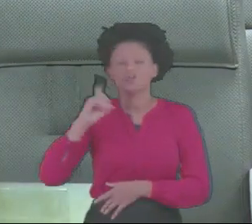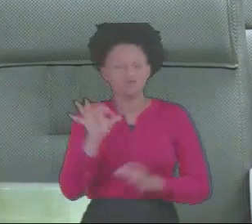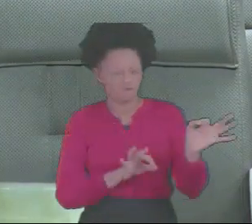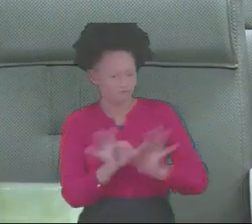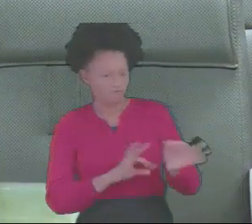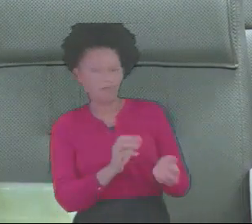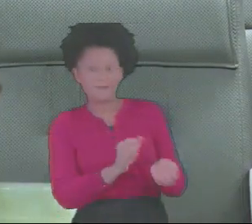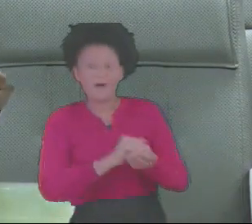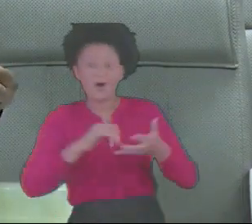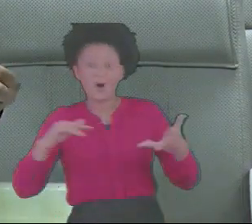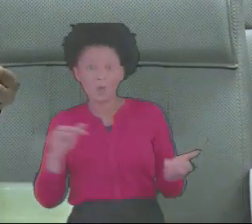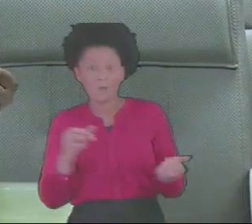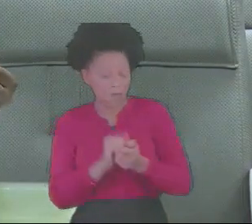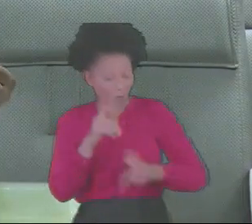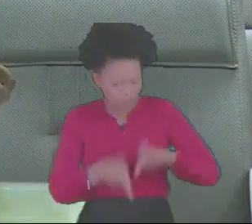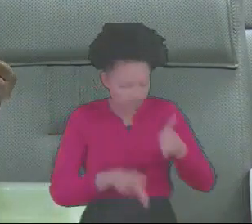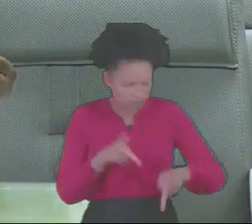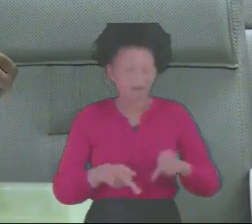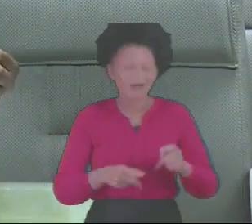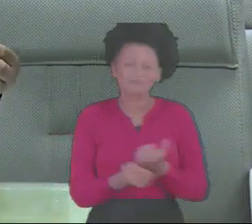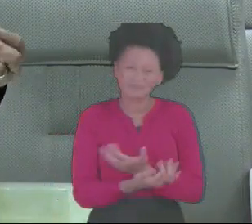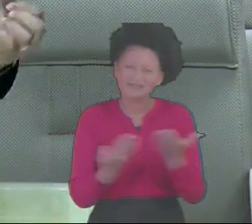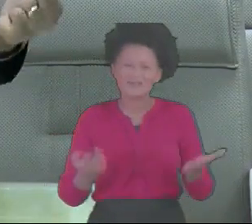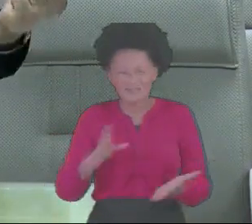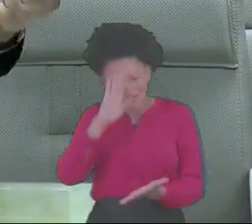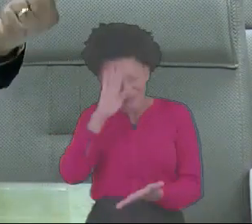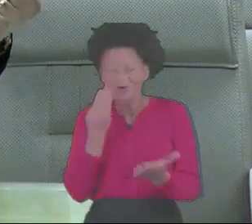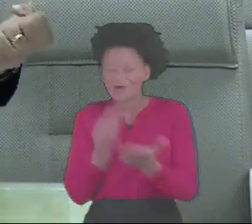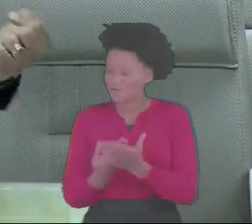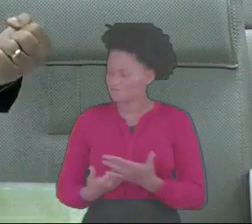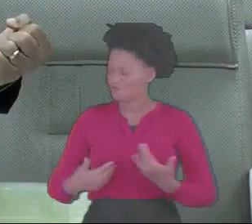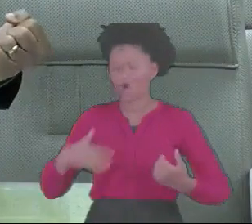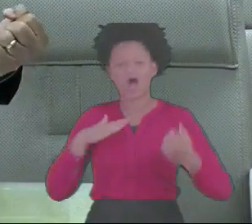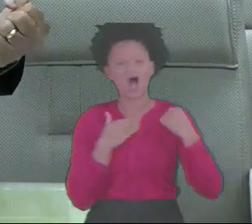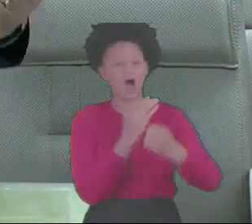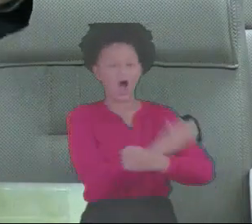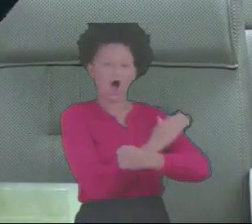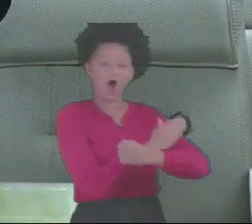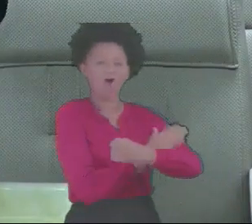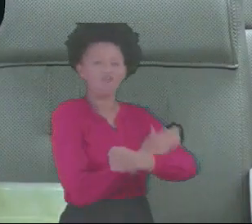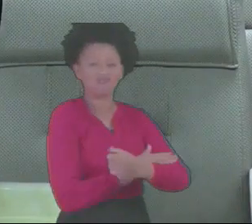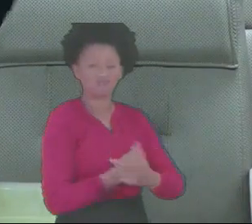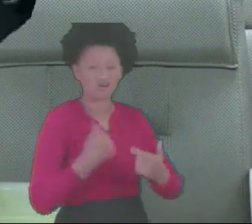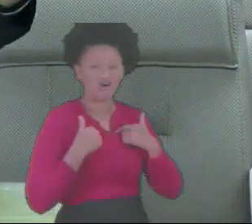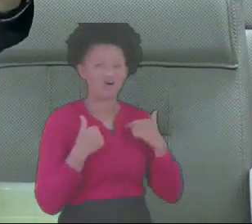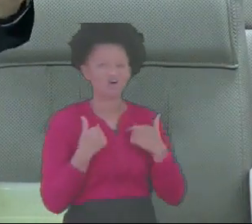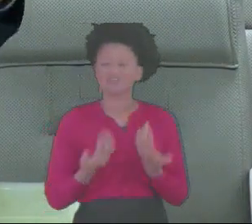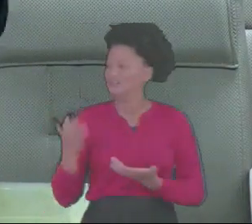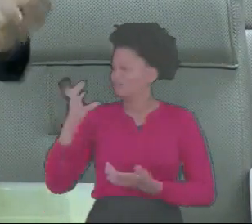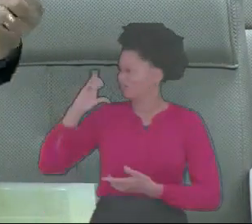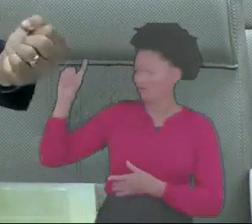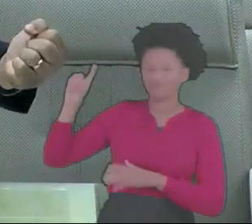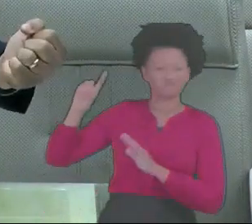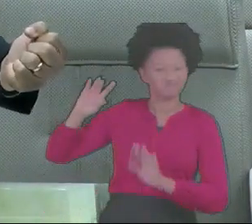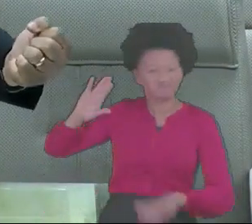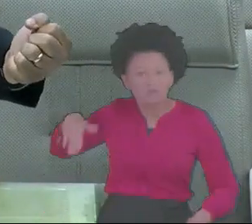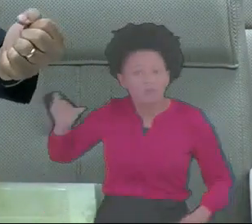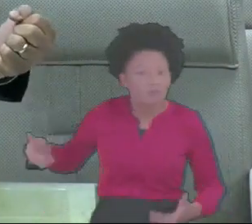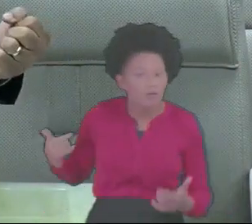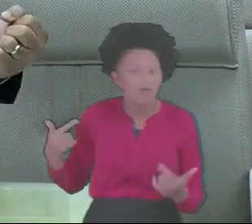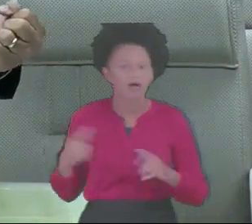operando um povo que muitas vezes confia mais no seu braço forte do que nos Deus todo-poderoso